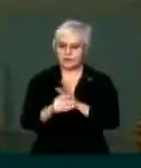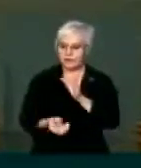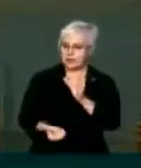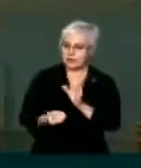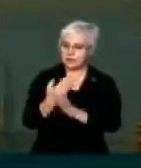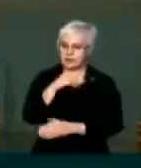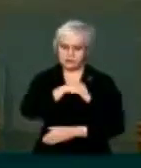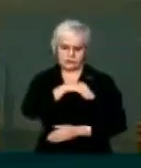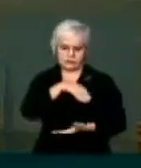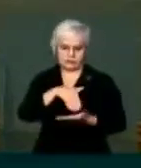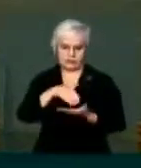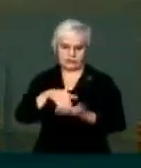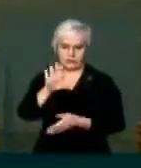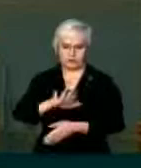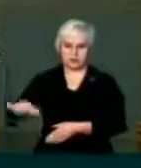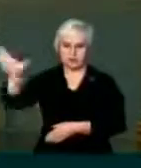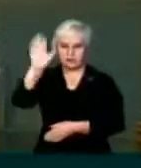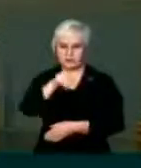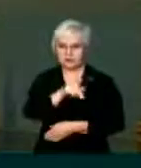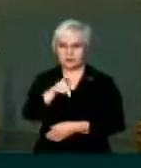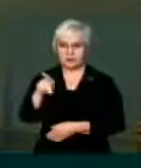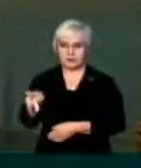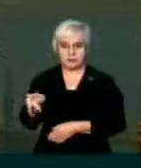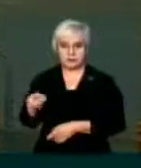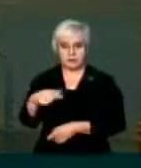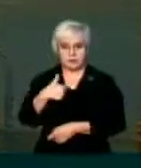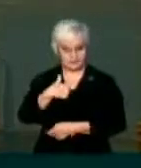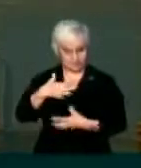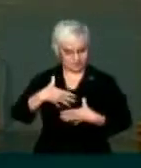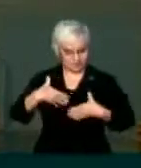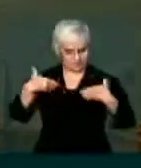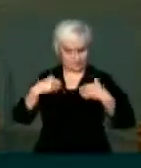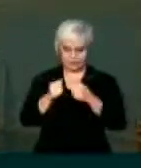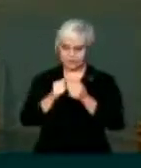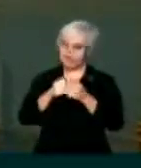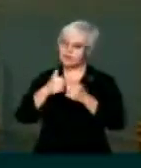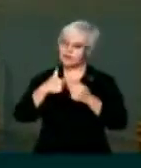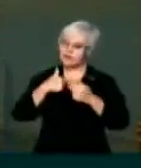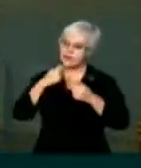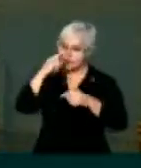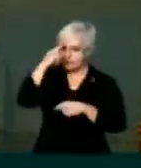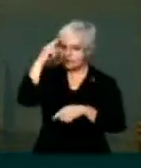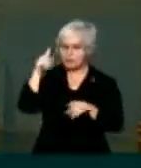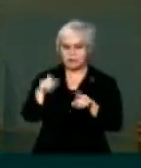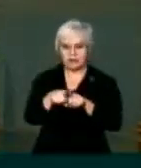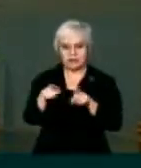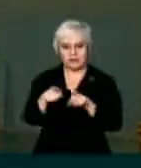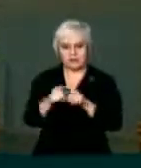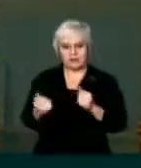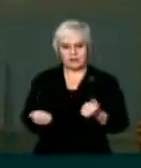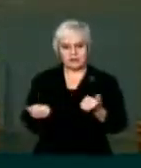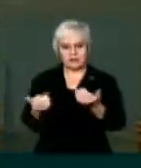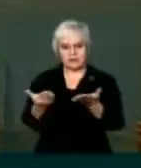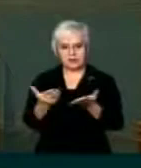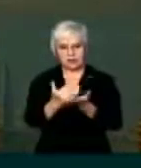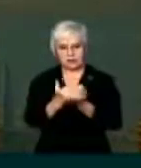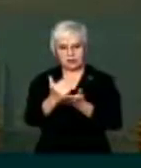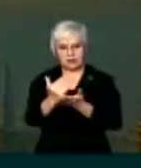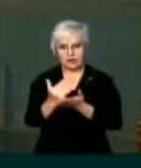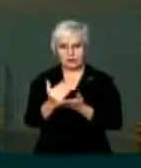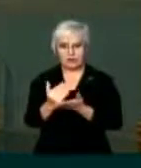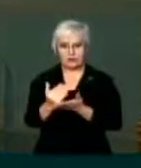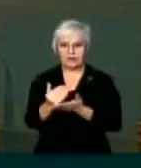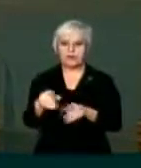do piso salarial nacional para o professor, que me orgulho de ser uma das autoras que deu a sua origem.